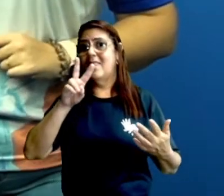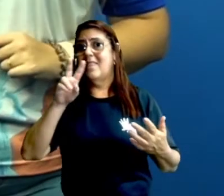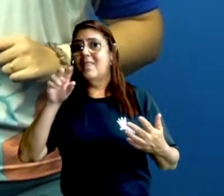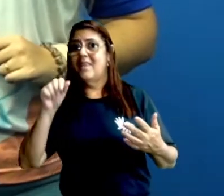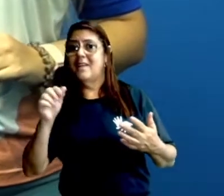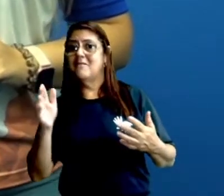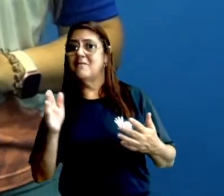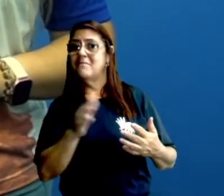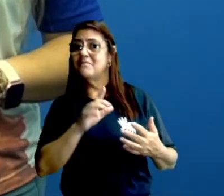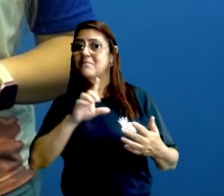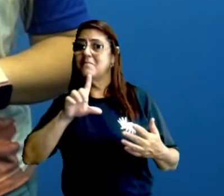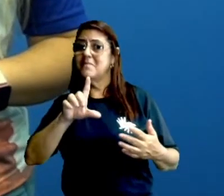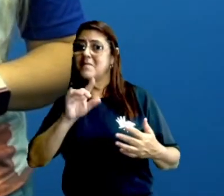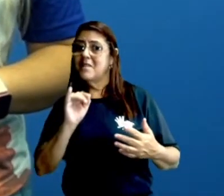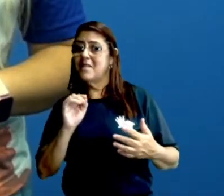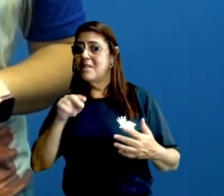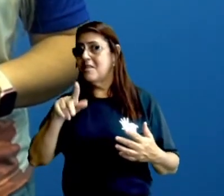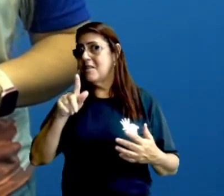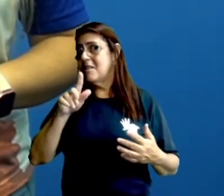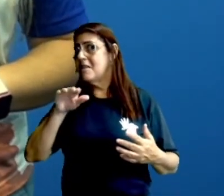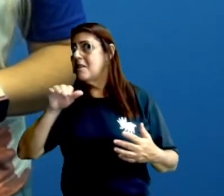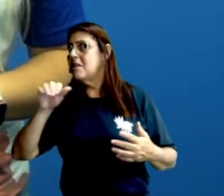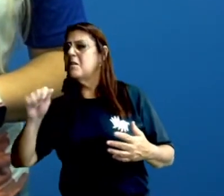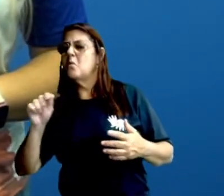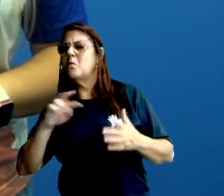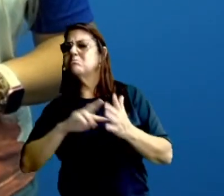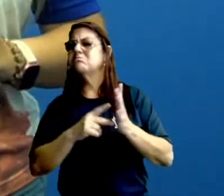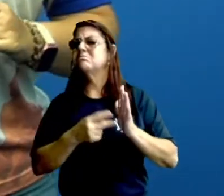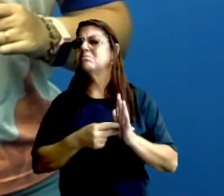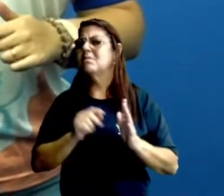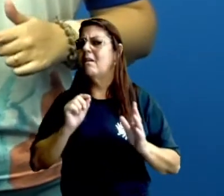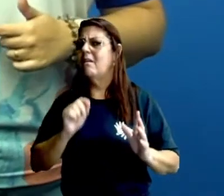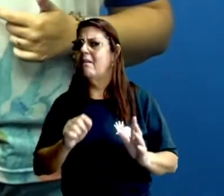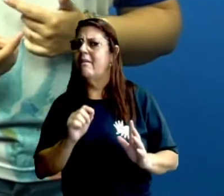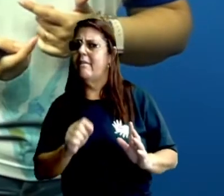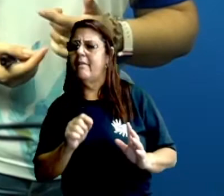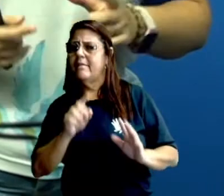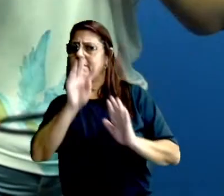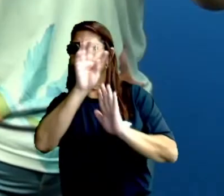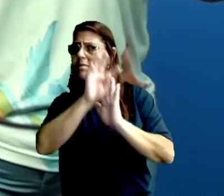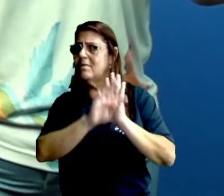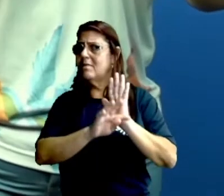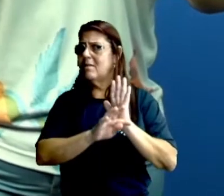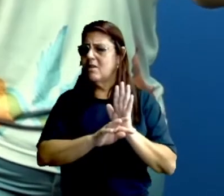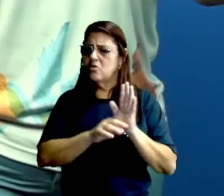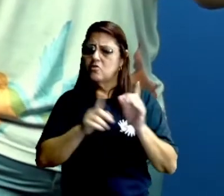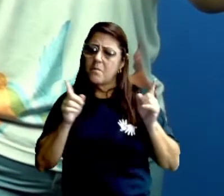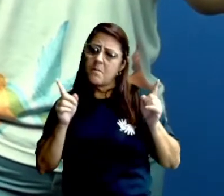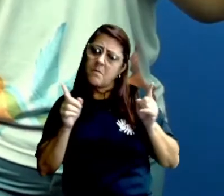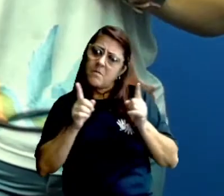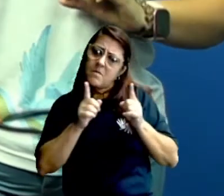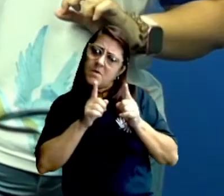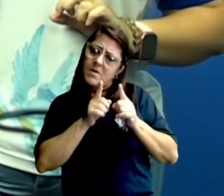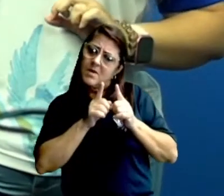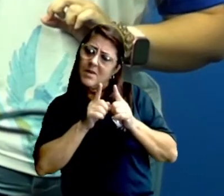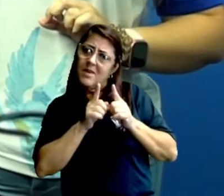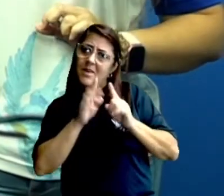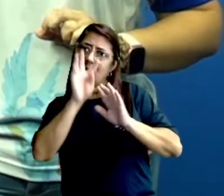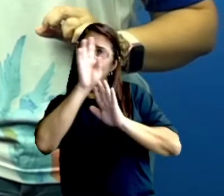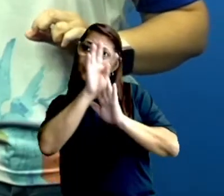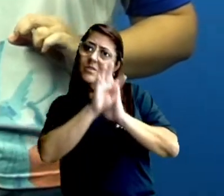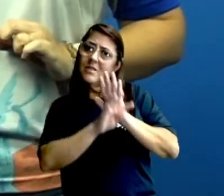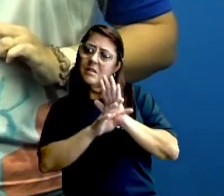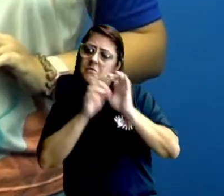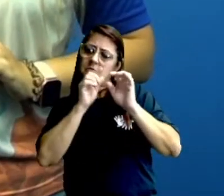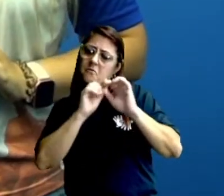trava-línguas. O que são trava-línguas? Trava-línguas são textos, pequenos textos,